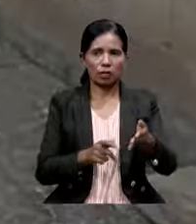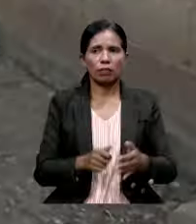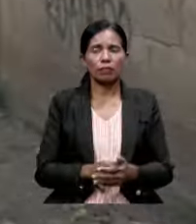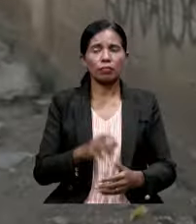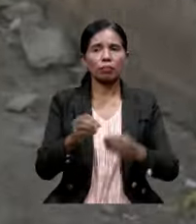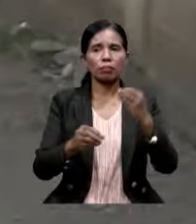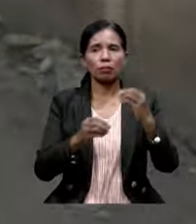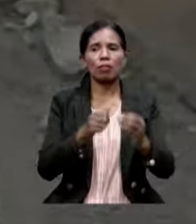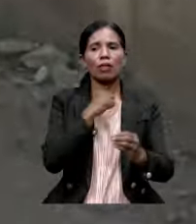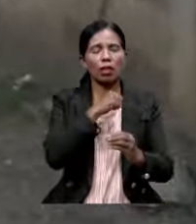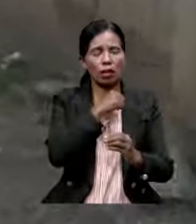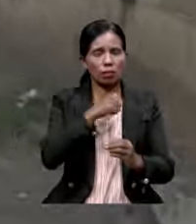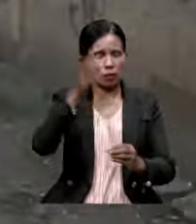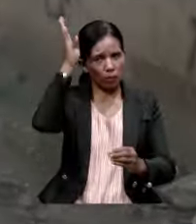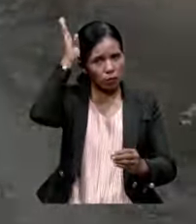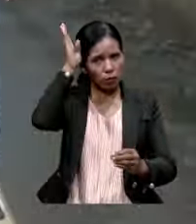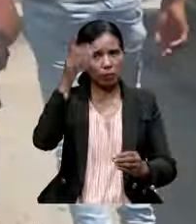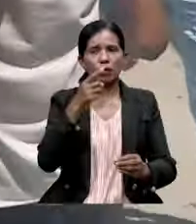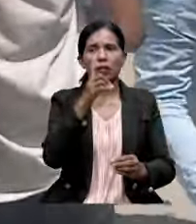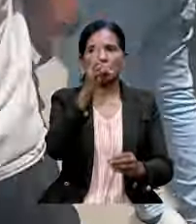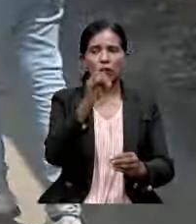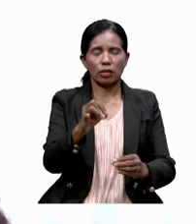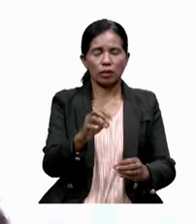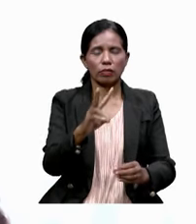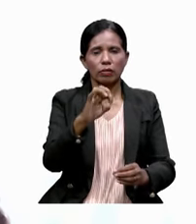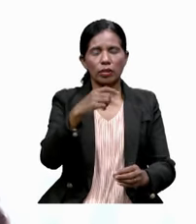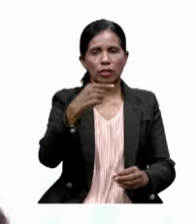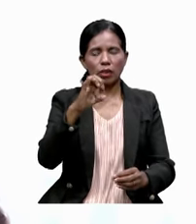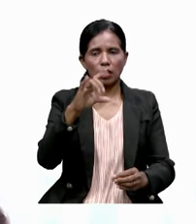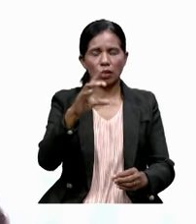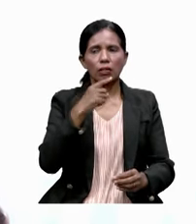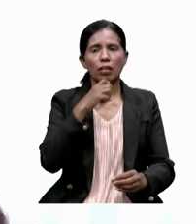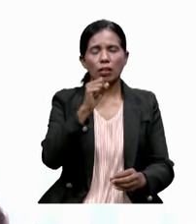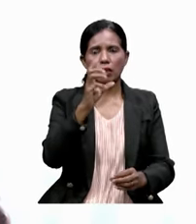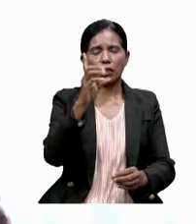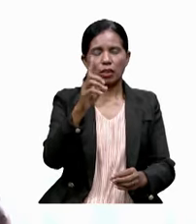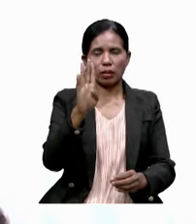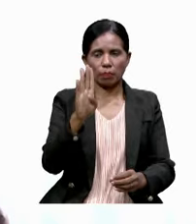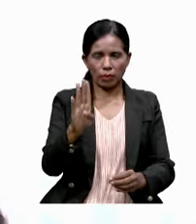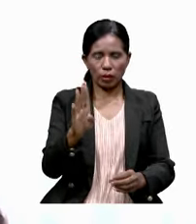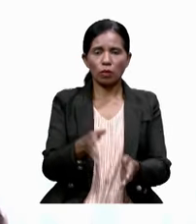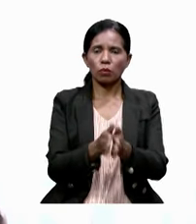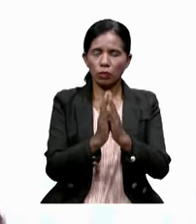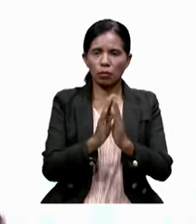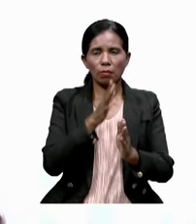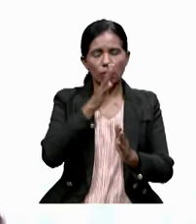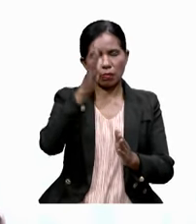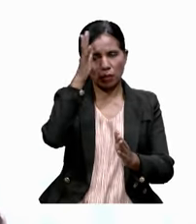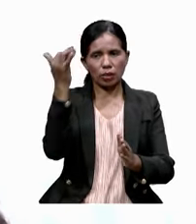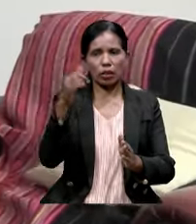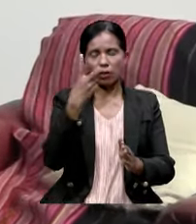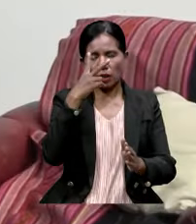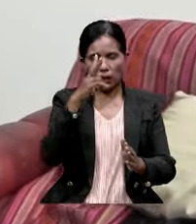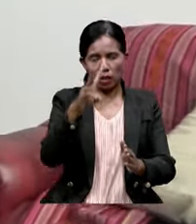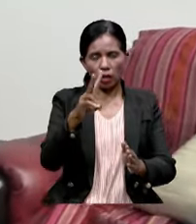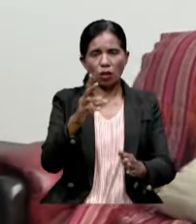ne arcebispo arquidiocese metropolitana dili Dom Virgílio Cardeal do Carmo da Silva Estebe russo be inan amansira atu controla o ansira